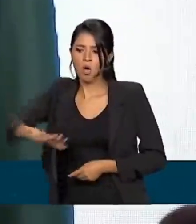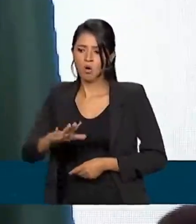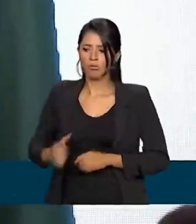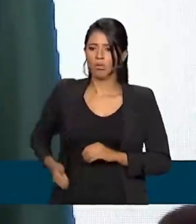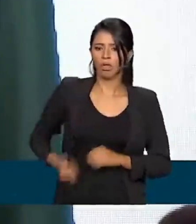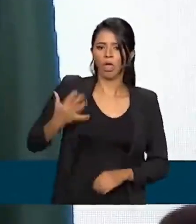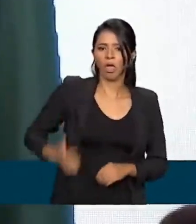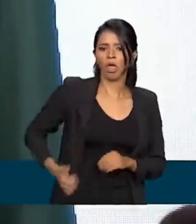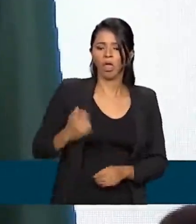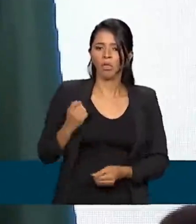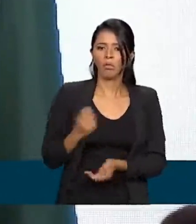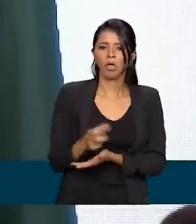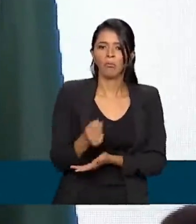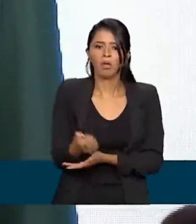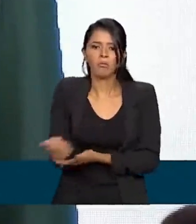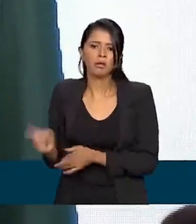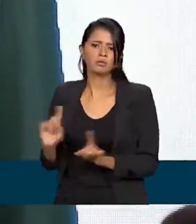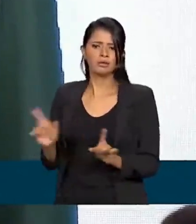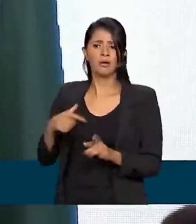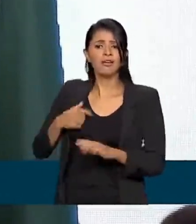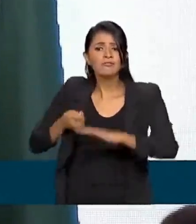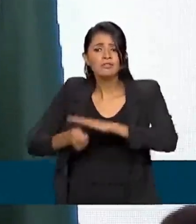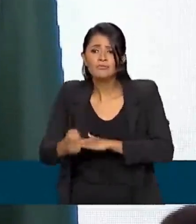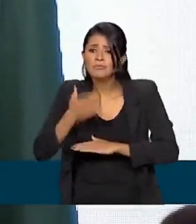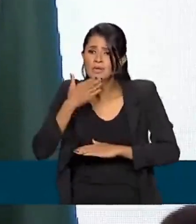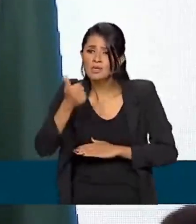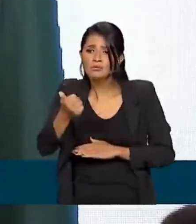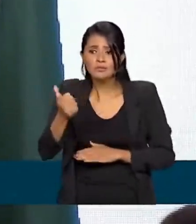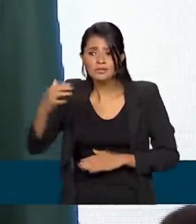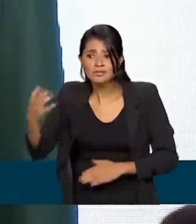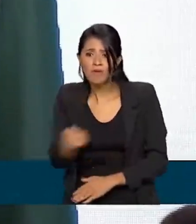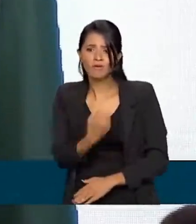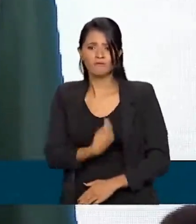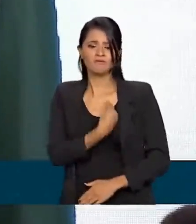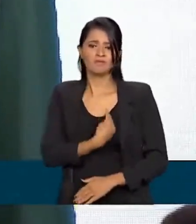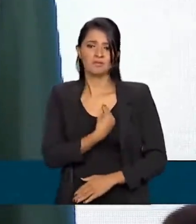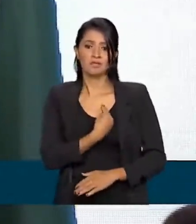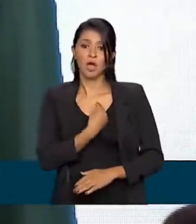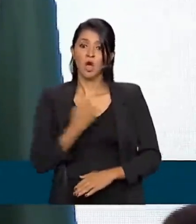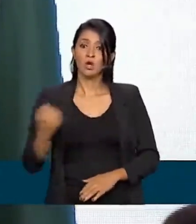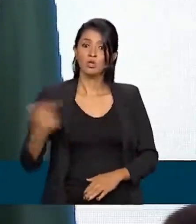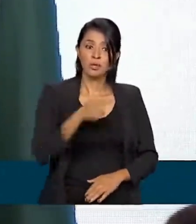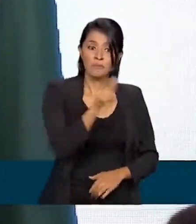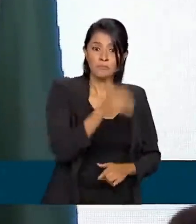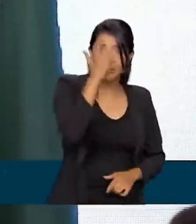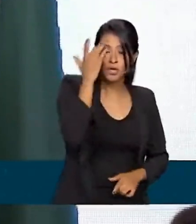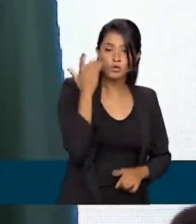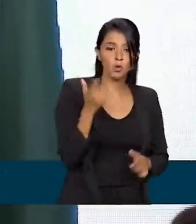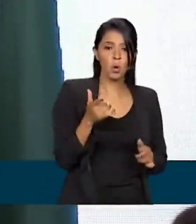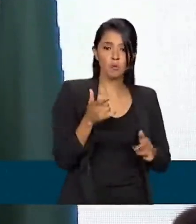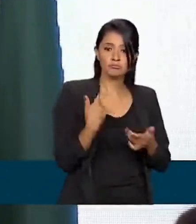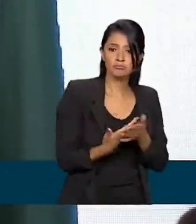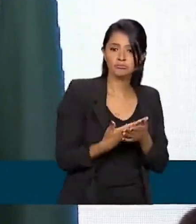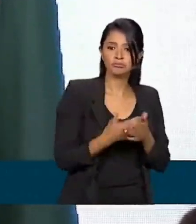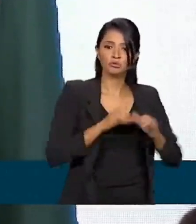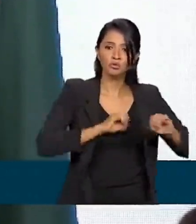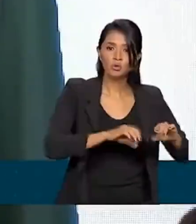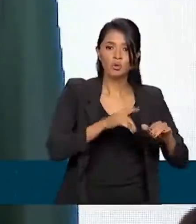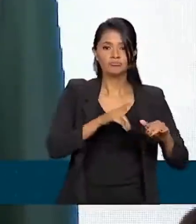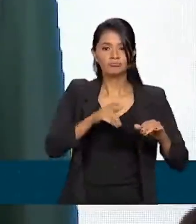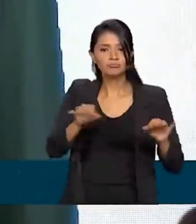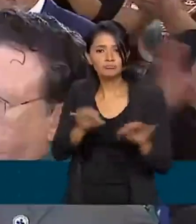tem investimento maior do que você salvar uma vida, do que um cidadão estar pronto para o trabalho. Ou